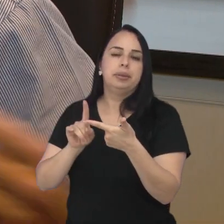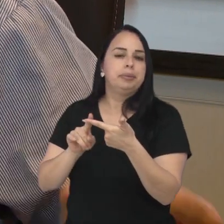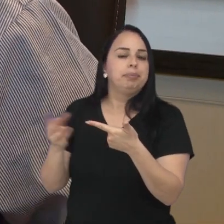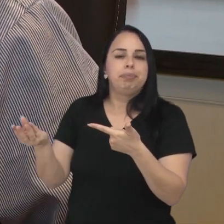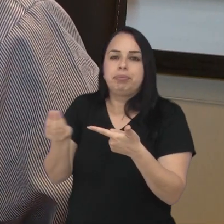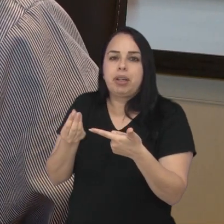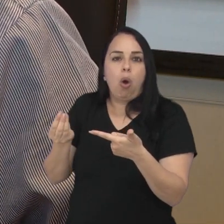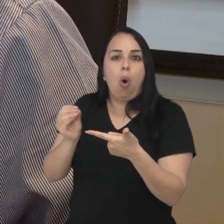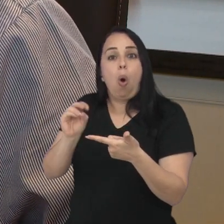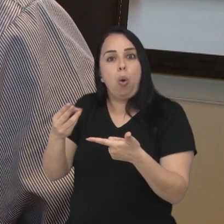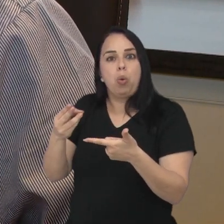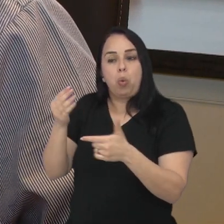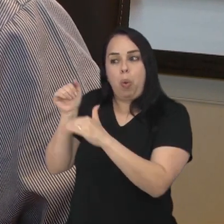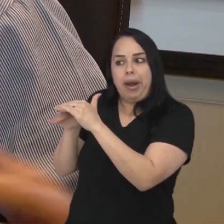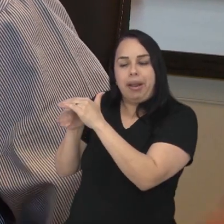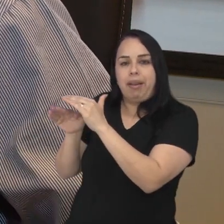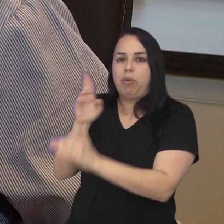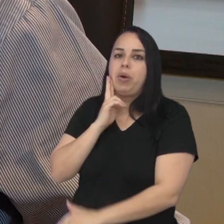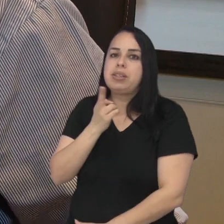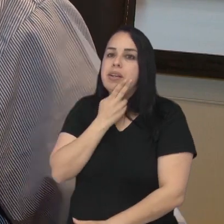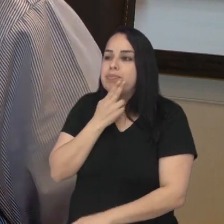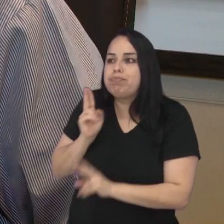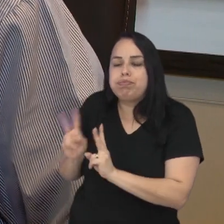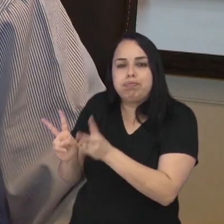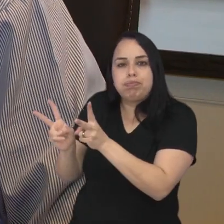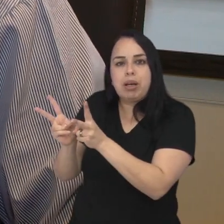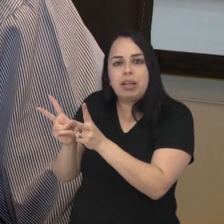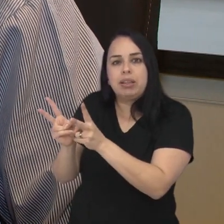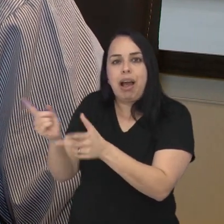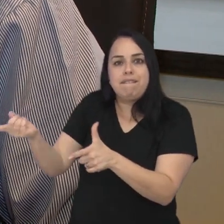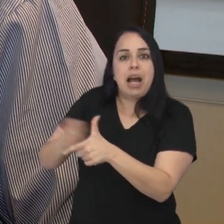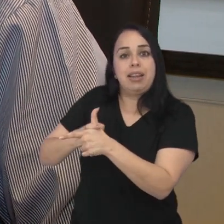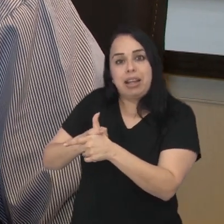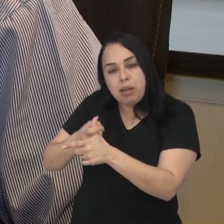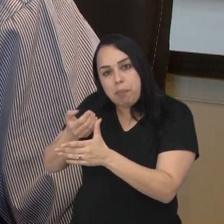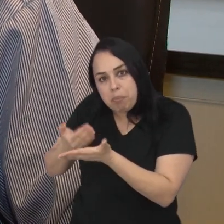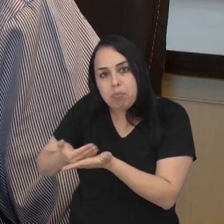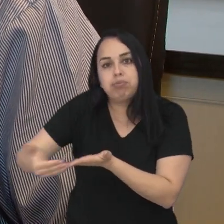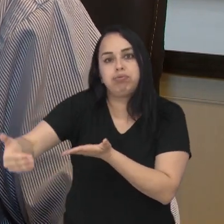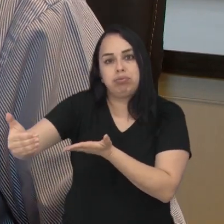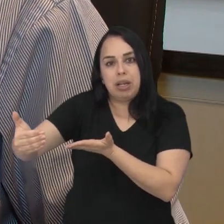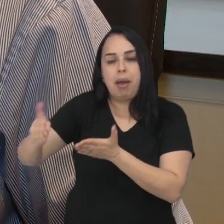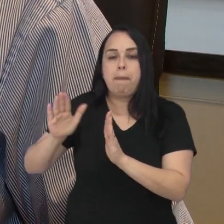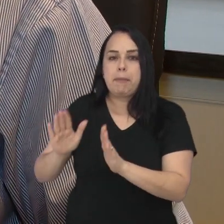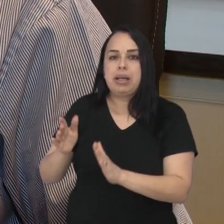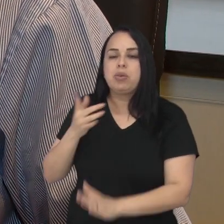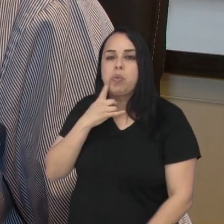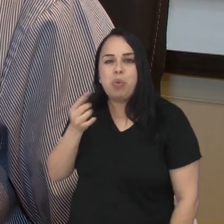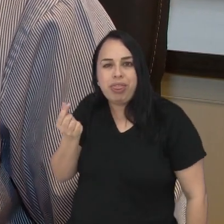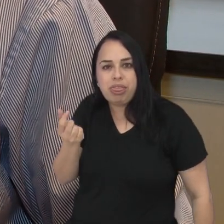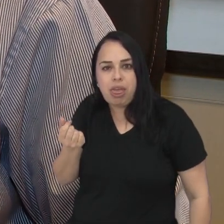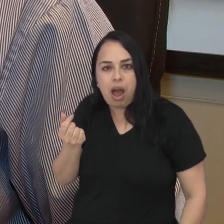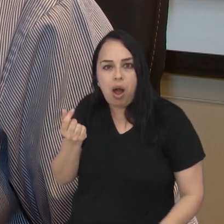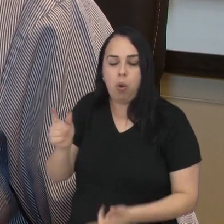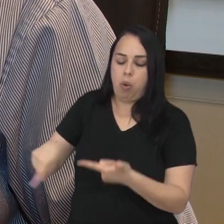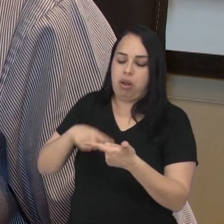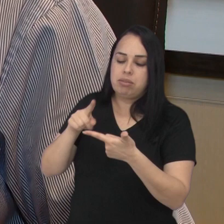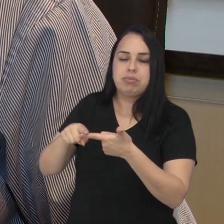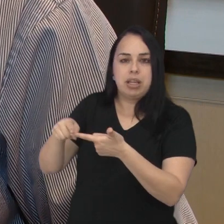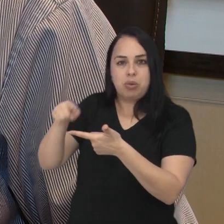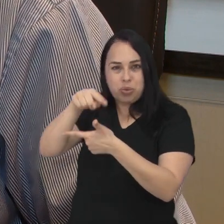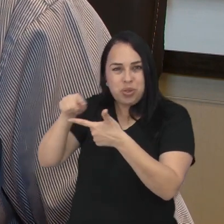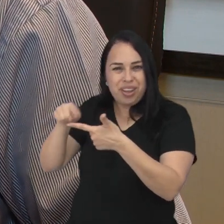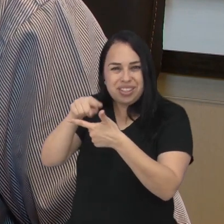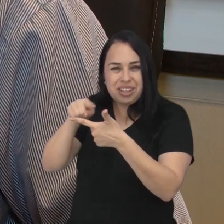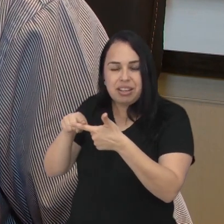vezes de um restaurante ou até na nossa própria geladeira, na nossa própria despensa. E esse sódio excessivo e